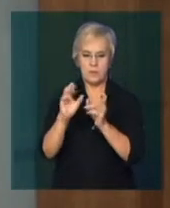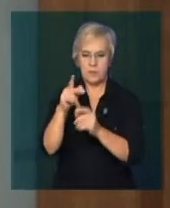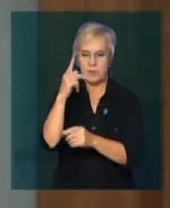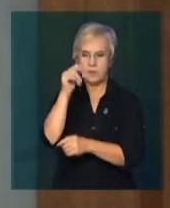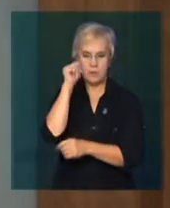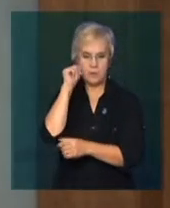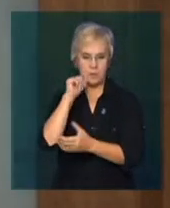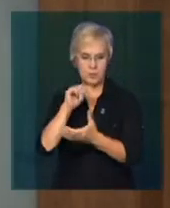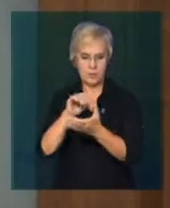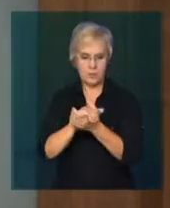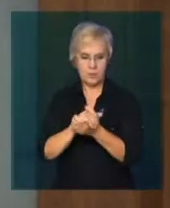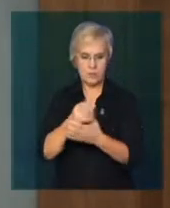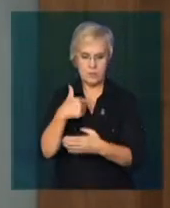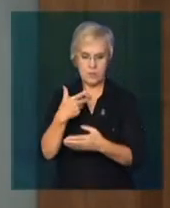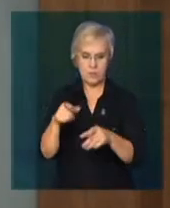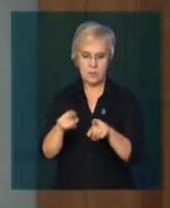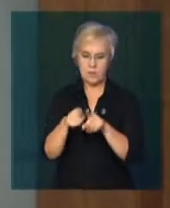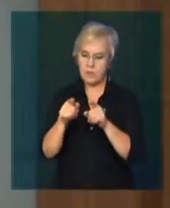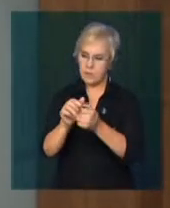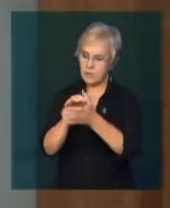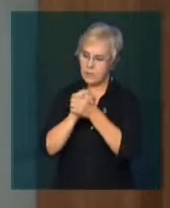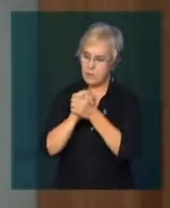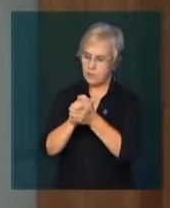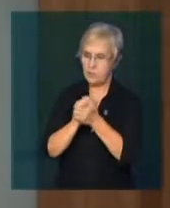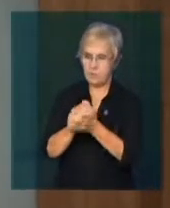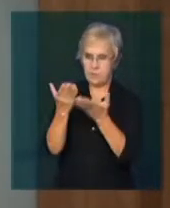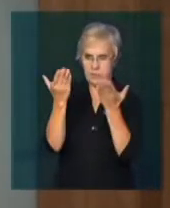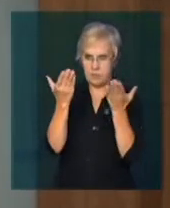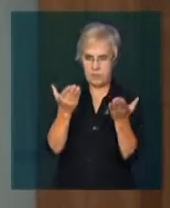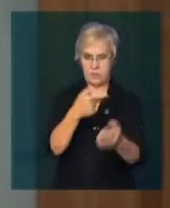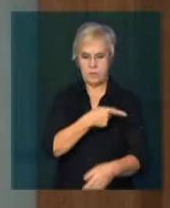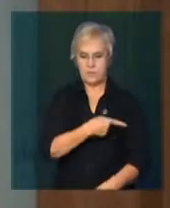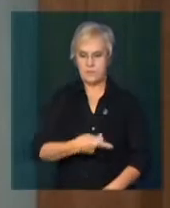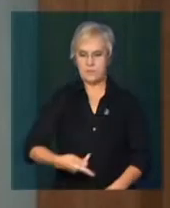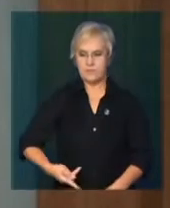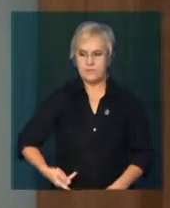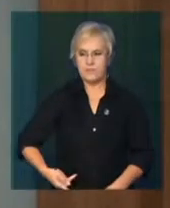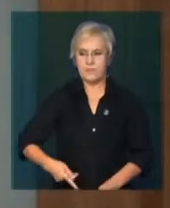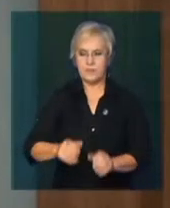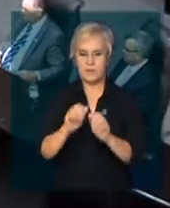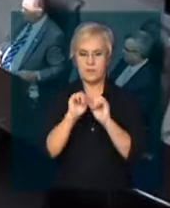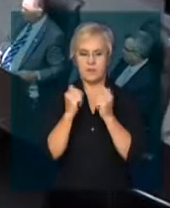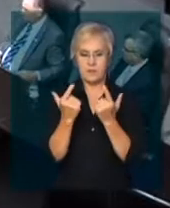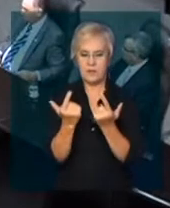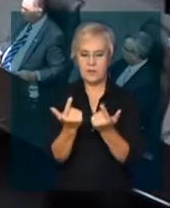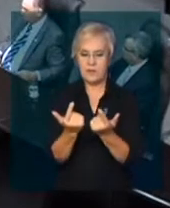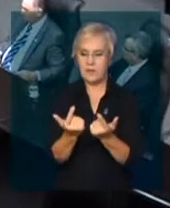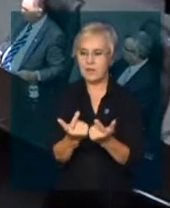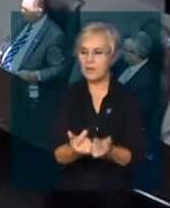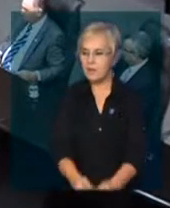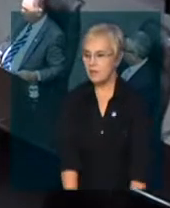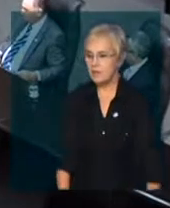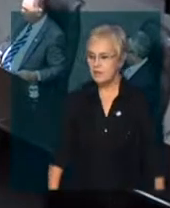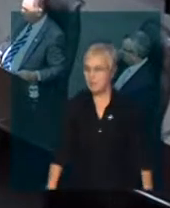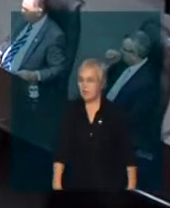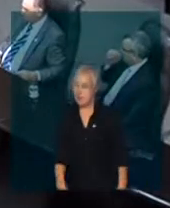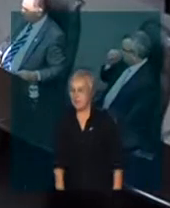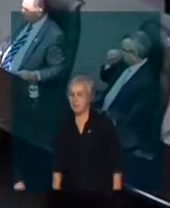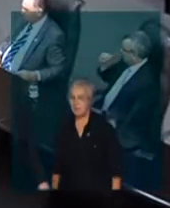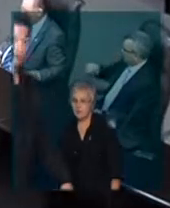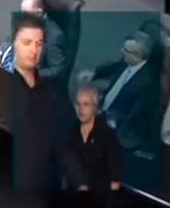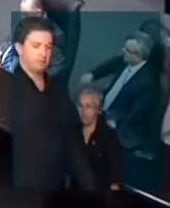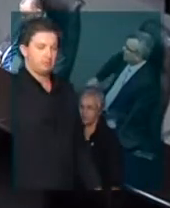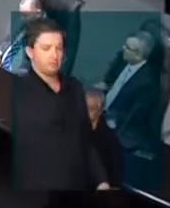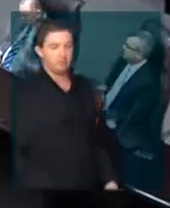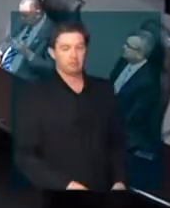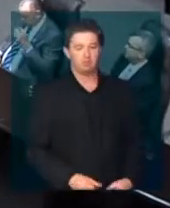esposa, e quero também cumprimentar o nosso presidente da Assembleia Legislativa, em seu nome,